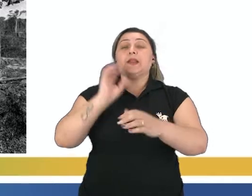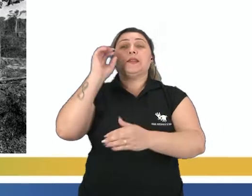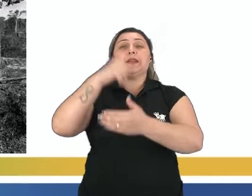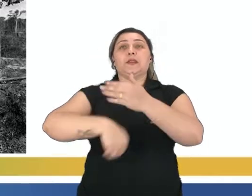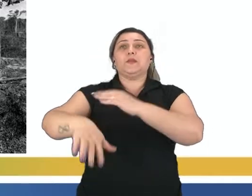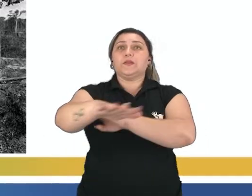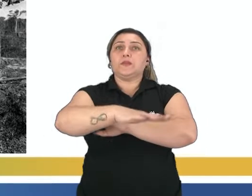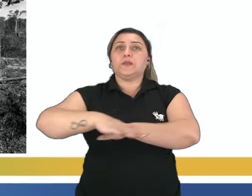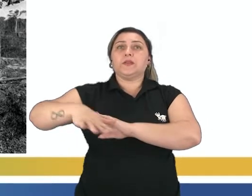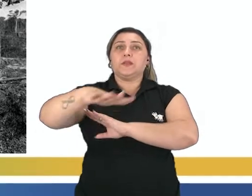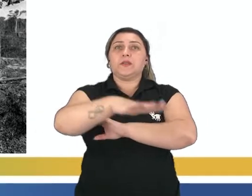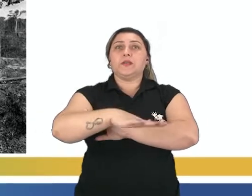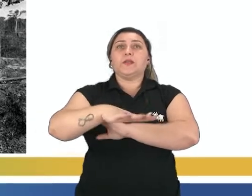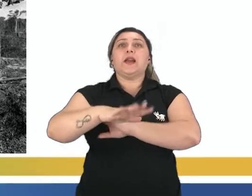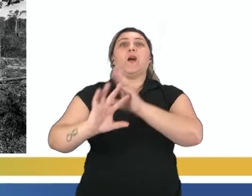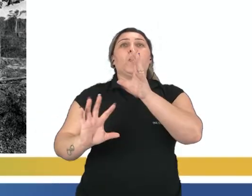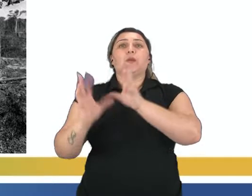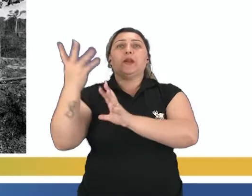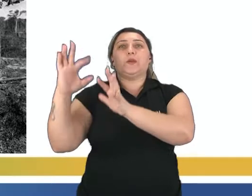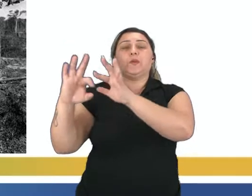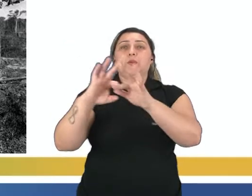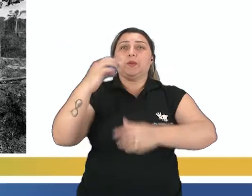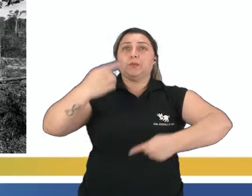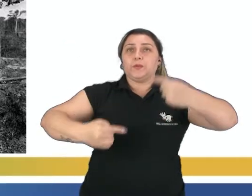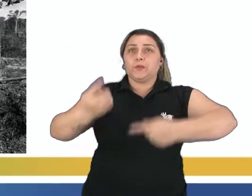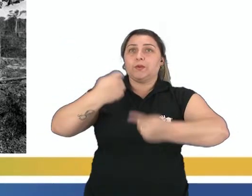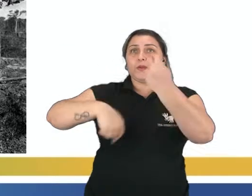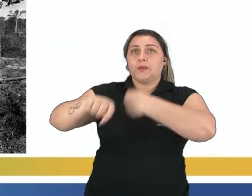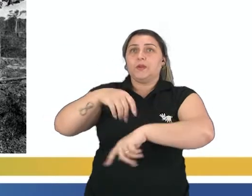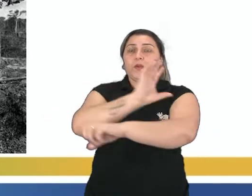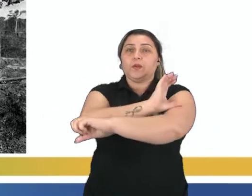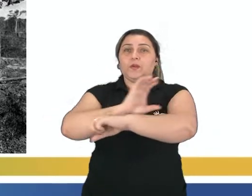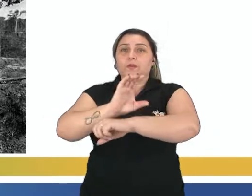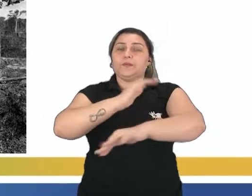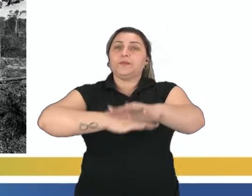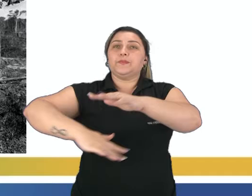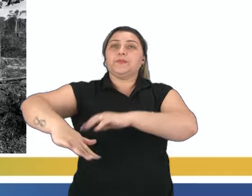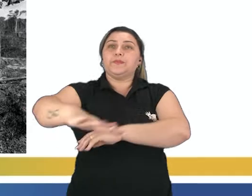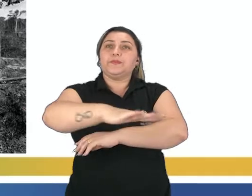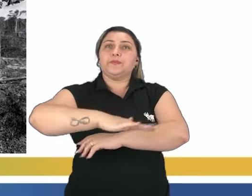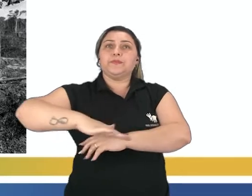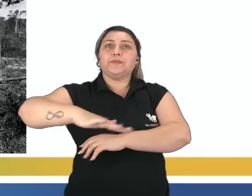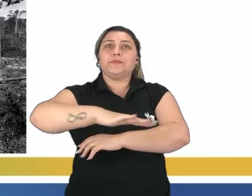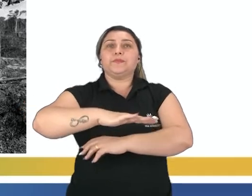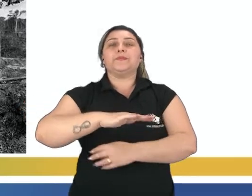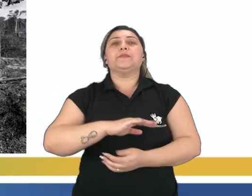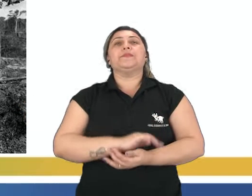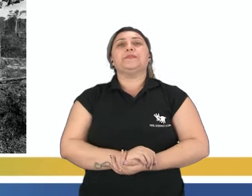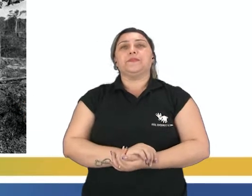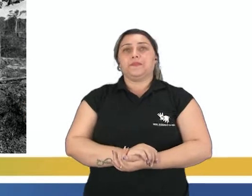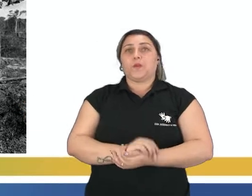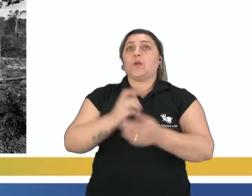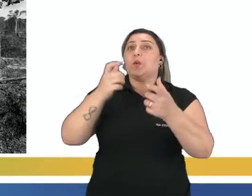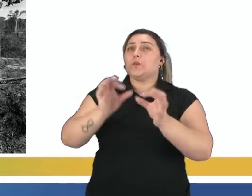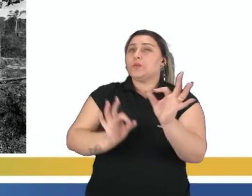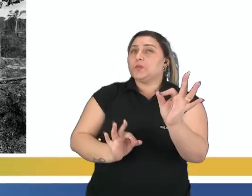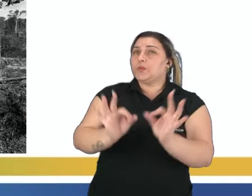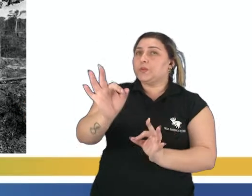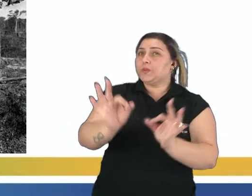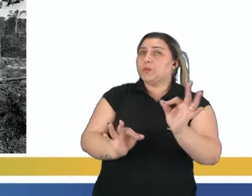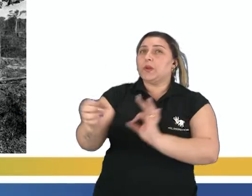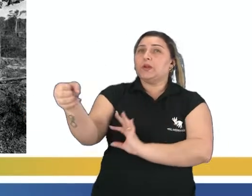dentro de uma sociedade que ocorre no contexto político, econômico, cultural e social, onde